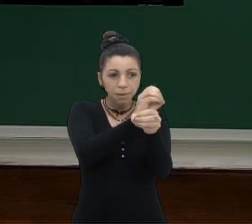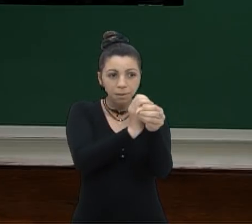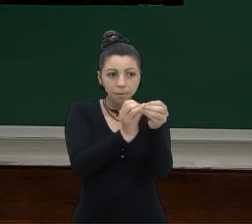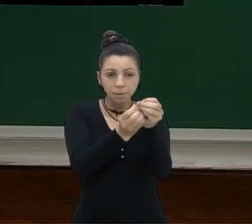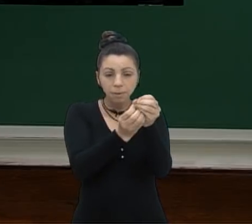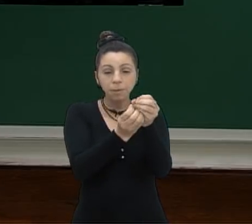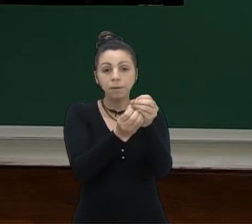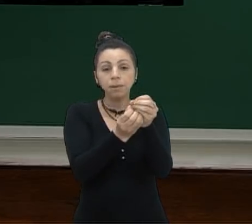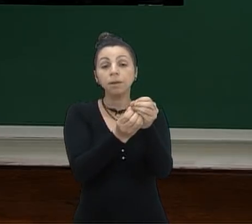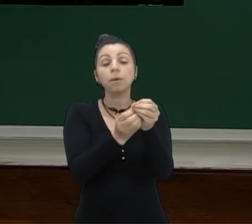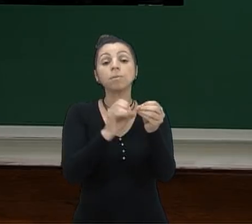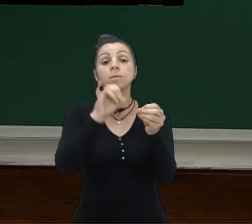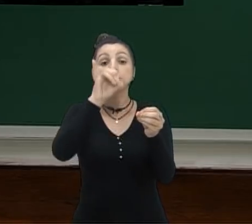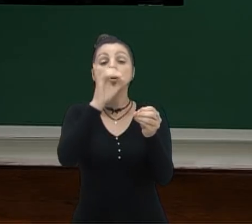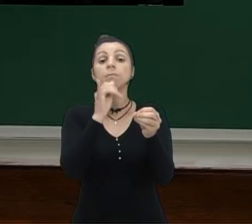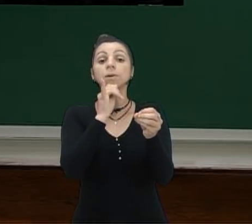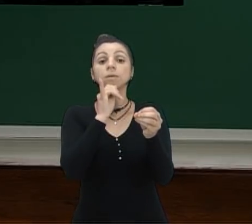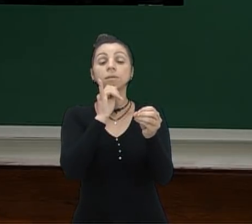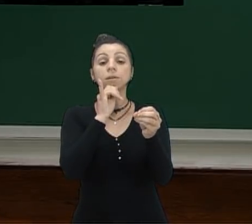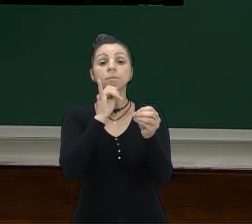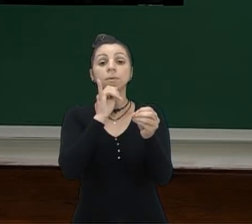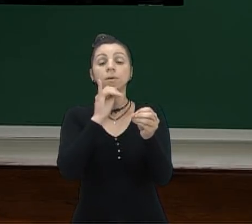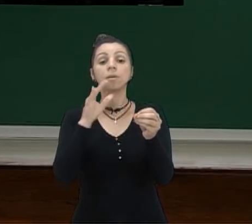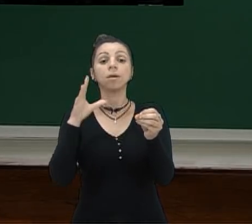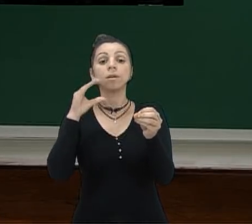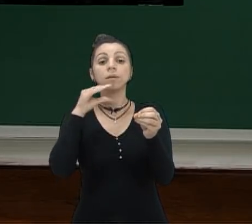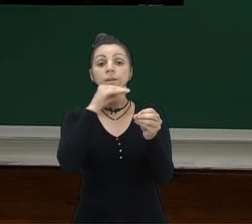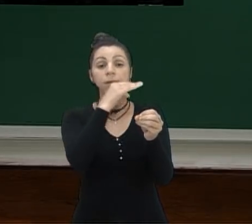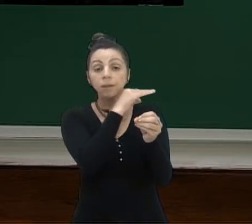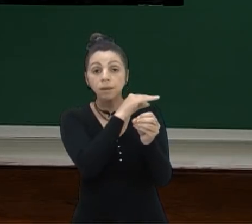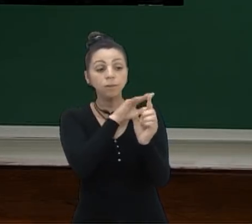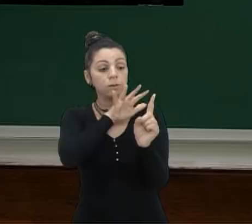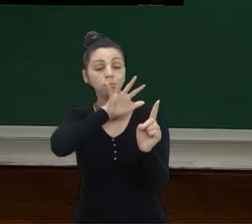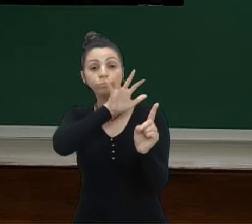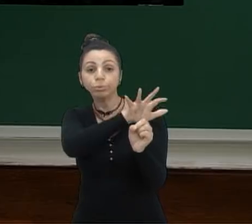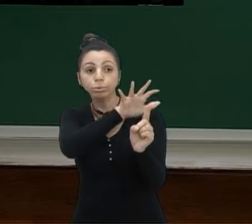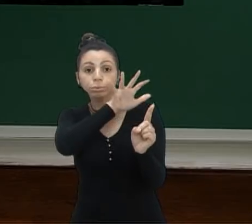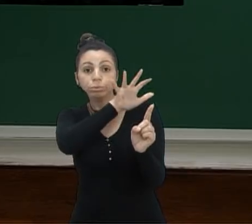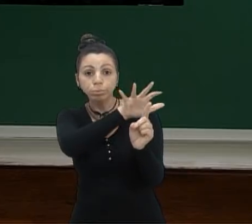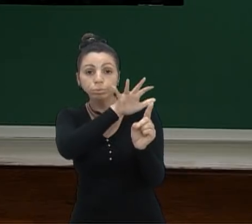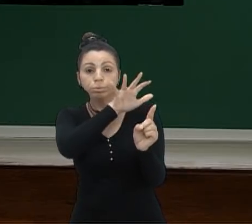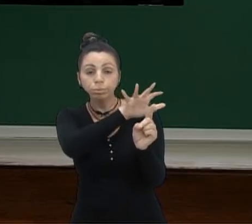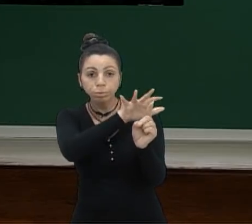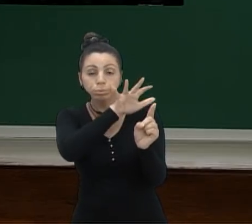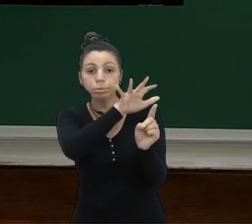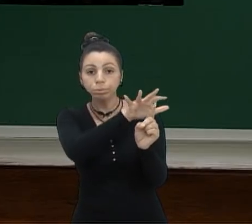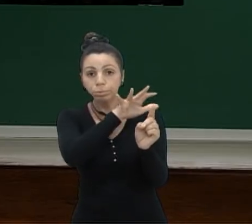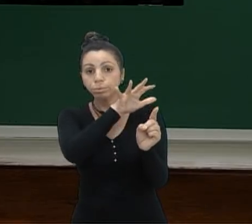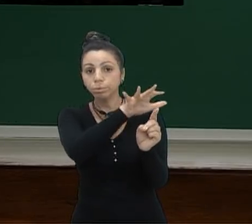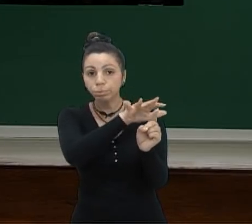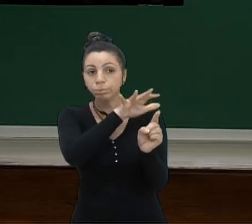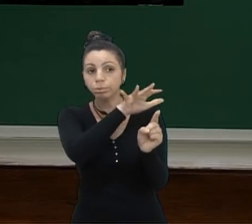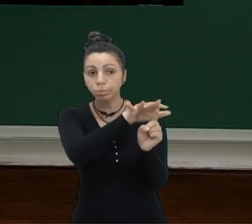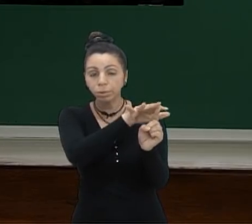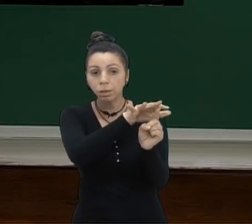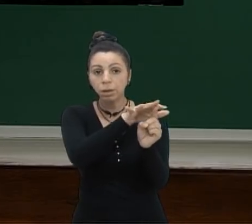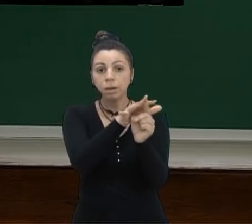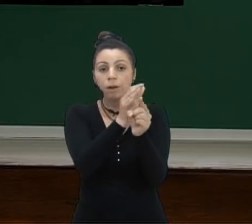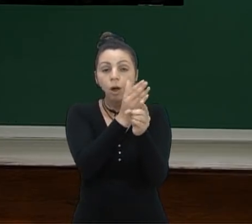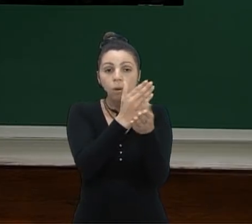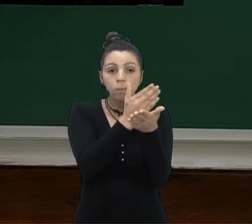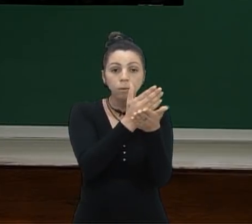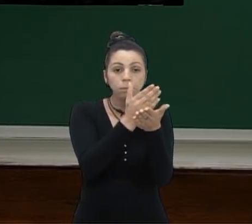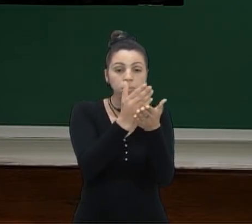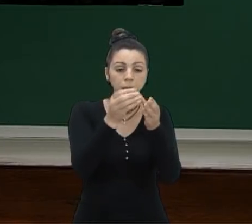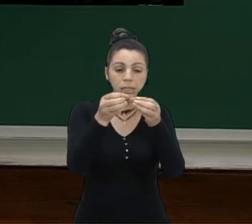fornecendo o quê? Calor. Eu pego esse gelo e deixo no ambiente. Vai esquentando, as partículas